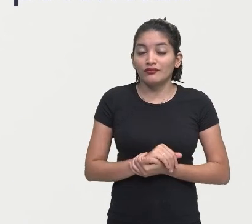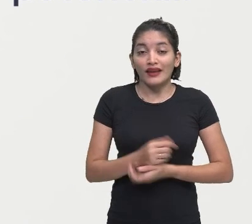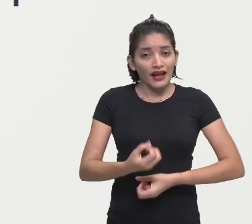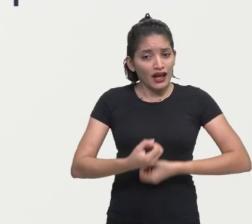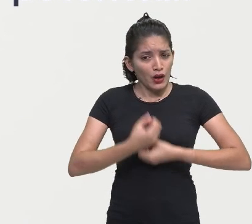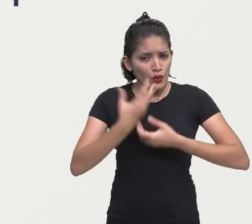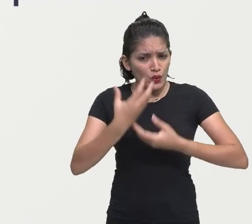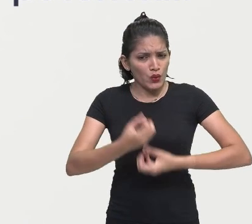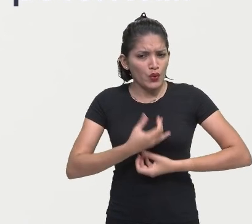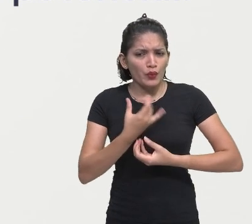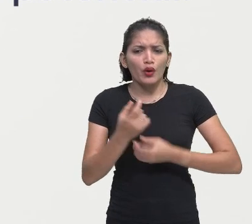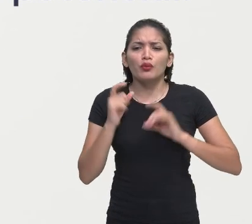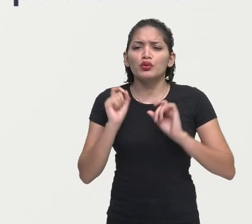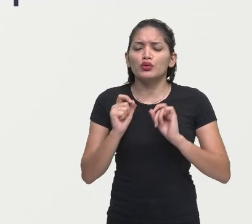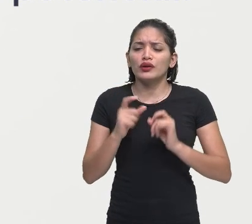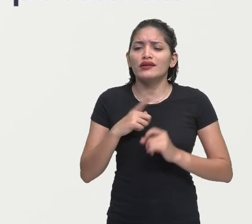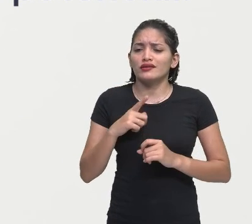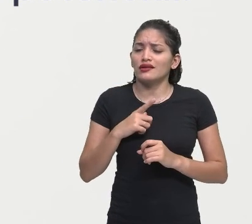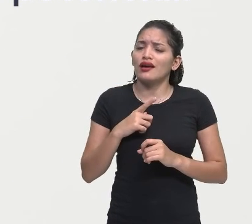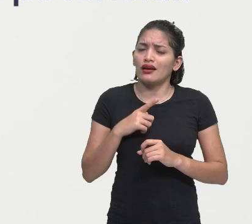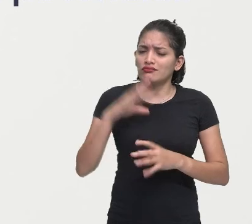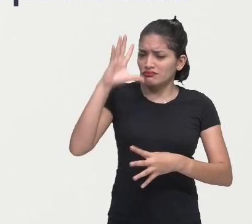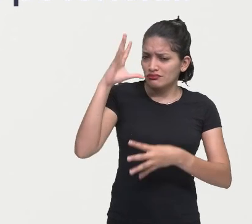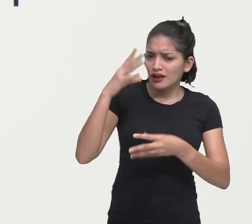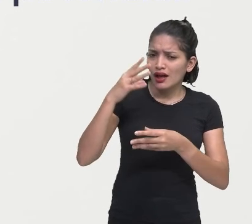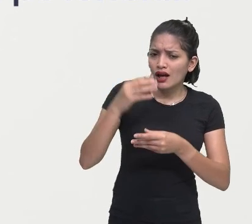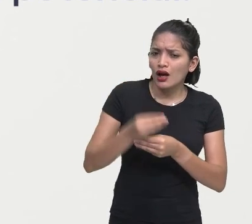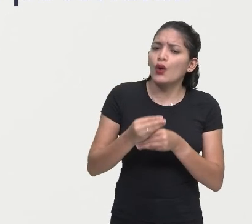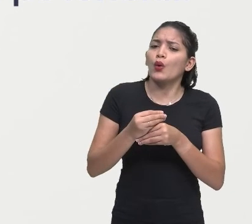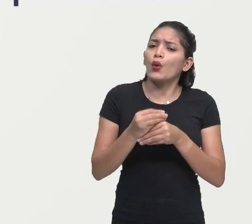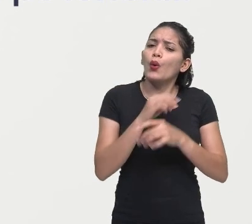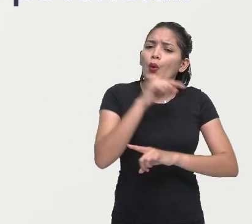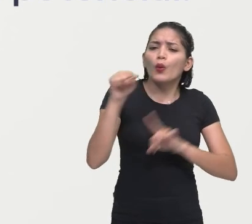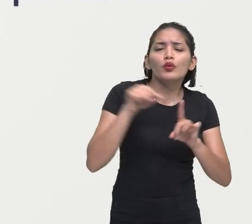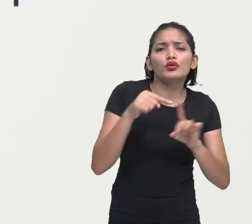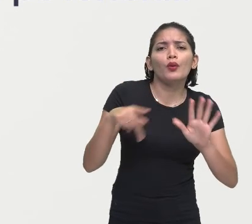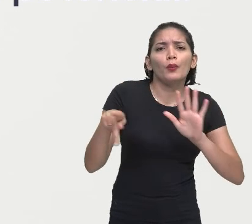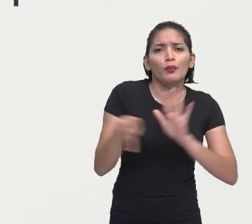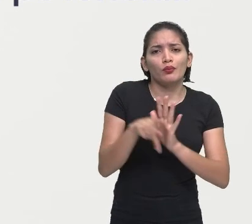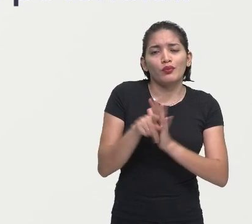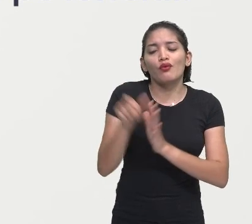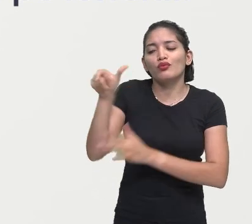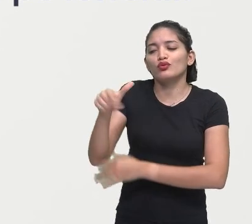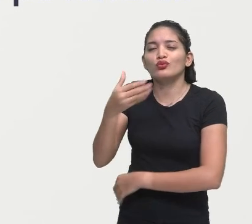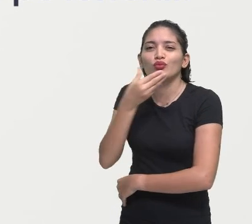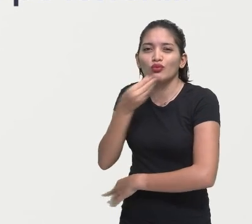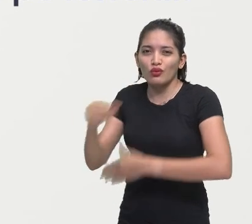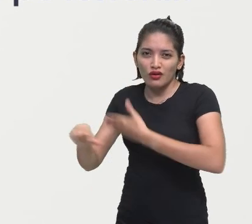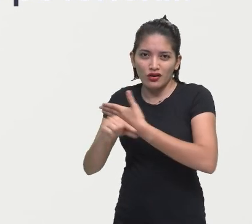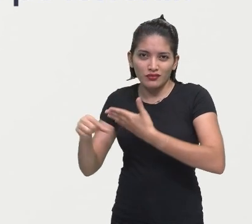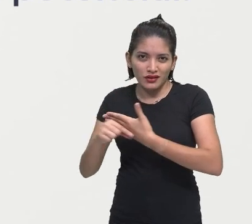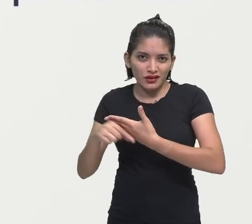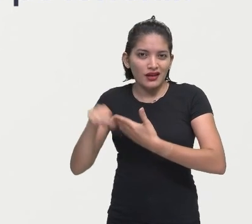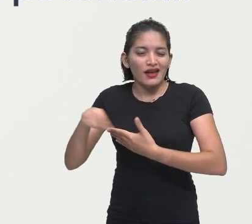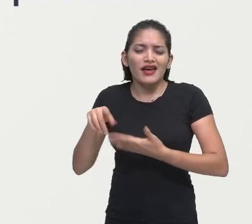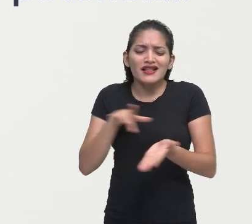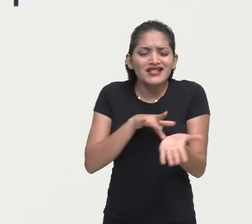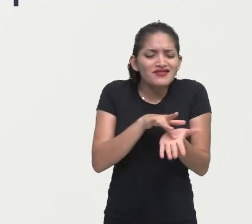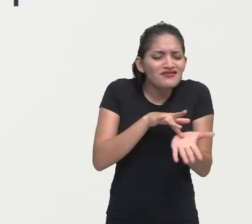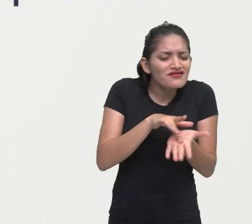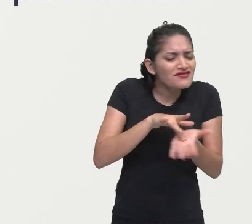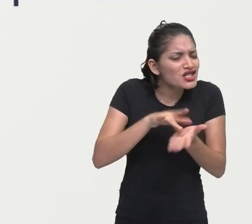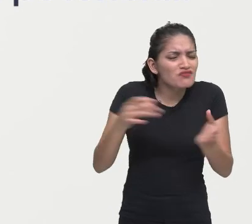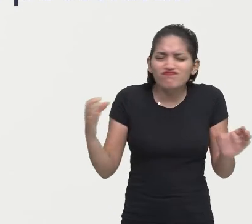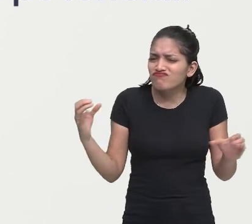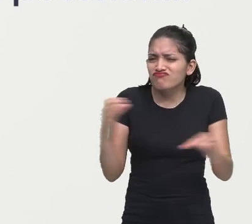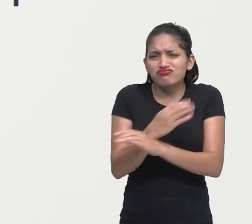poema tecerá considerações sobre a subjetividade do próprio eu lírico. Lembra? O poeta é um fingidor, ele finge